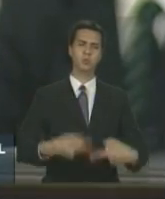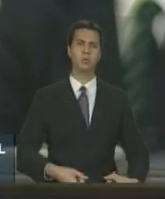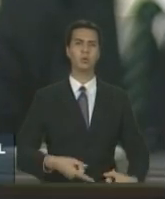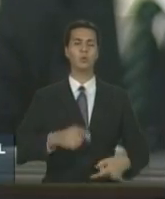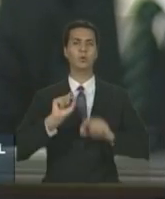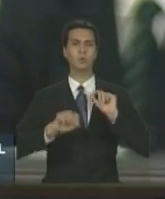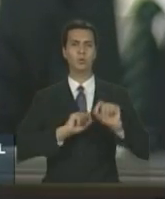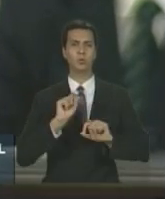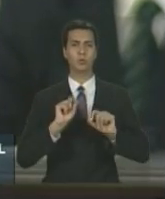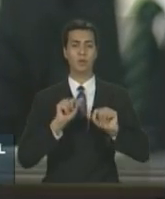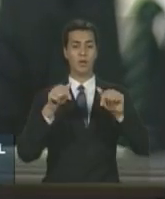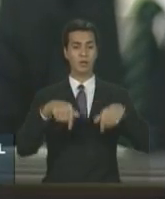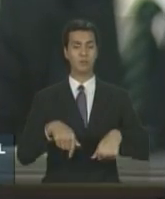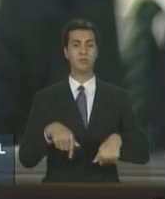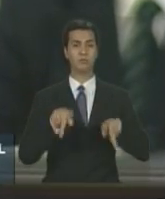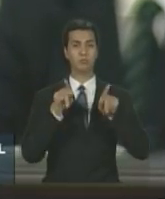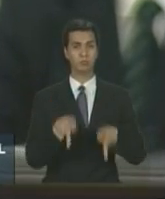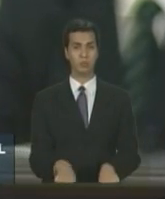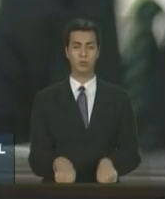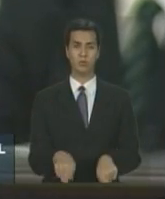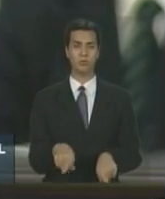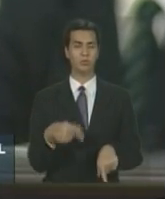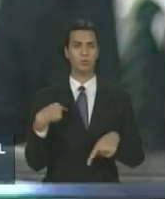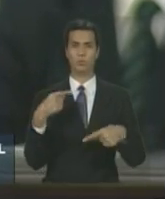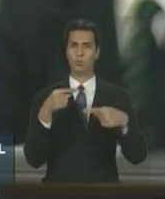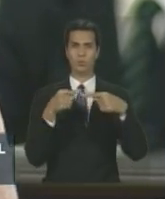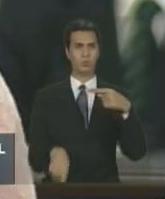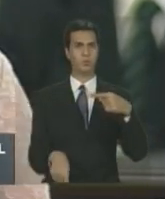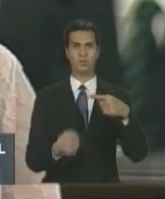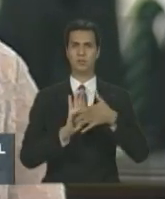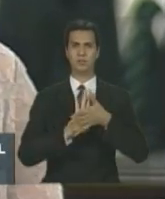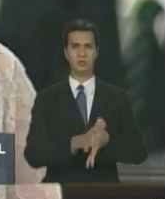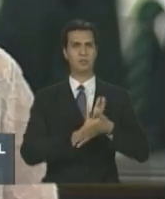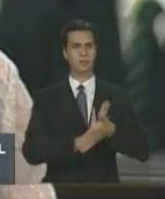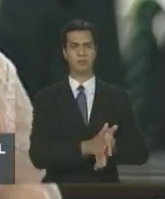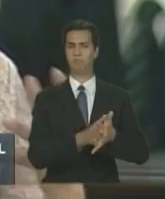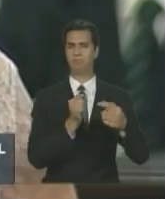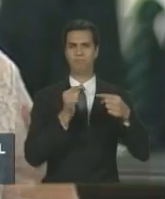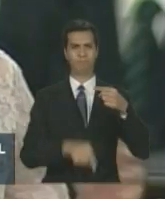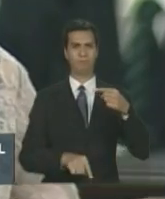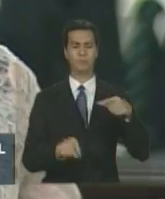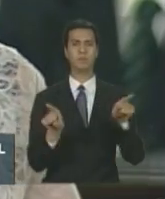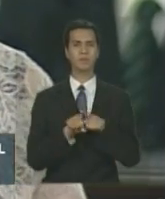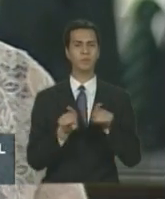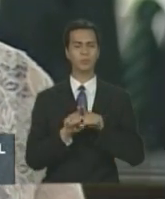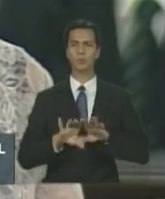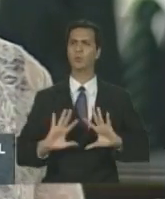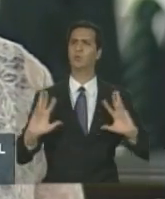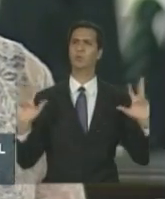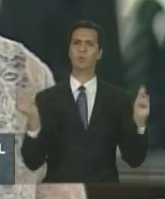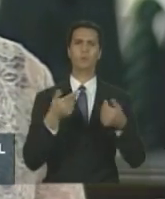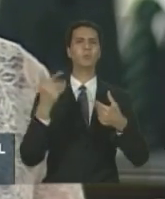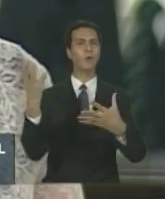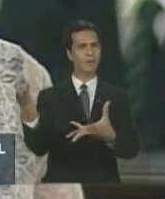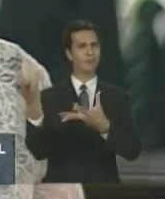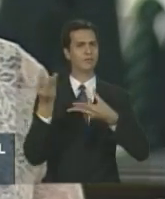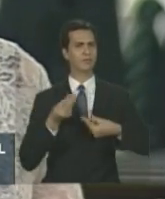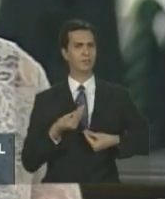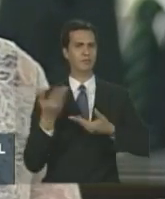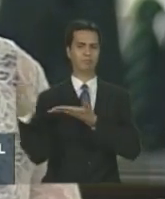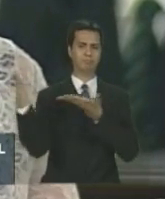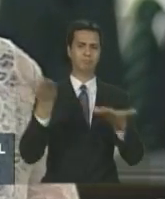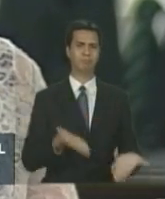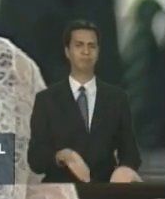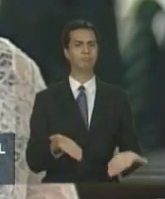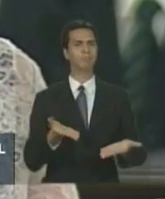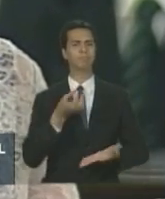rejeita a discriminação e tem uma imensa capacidade de acolher e de